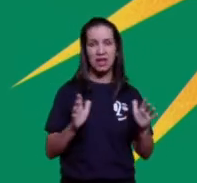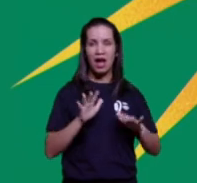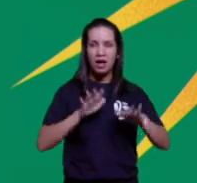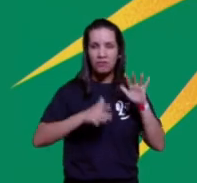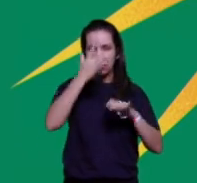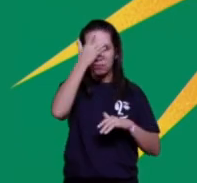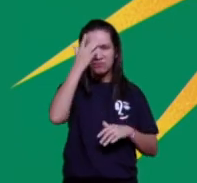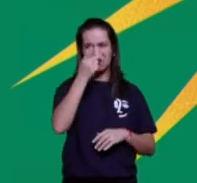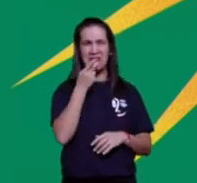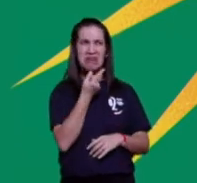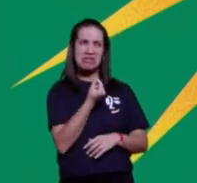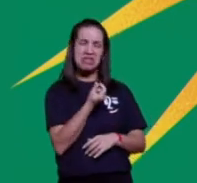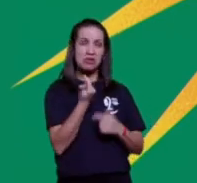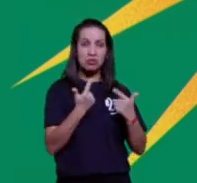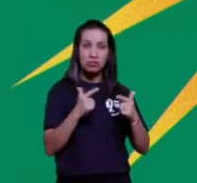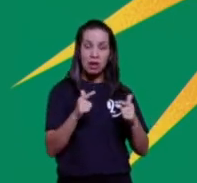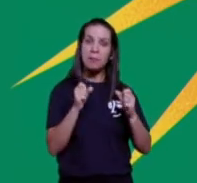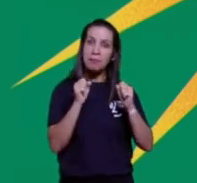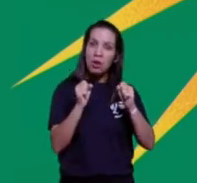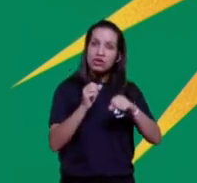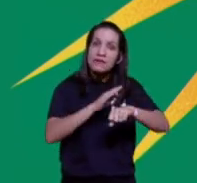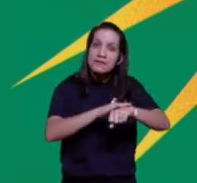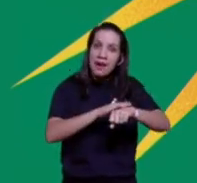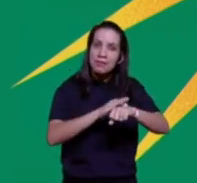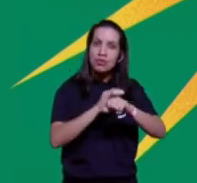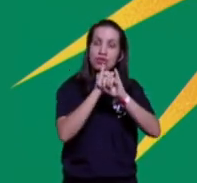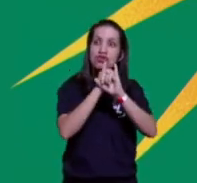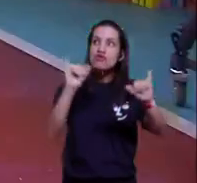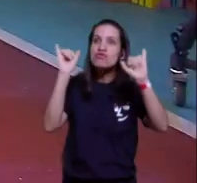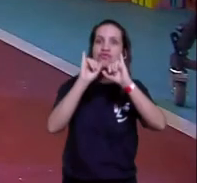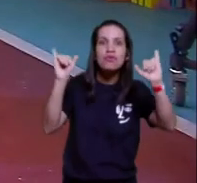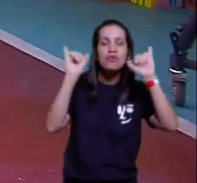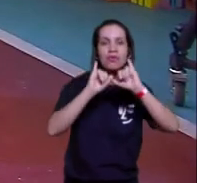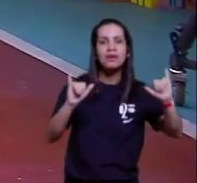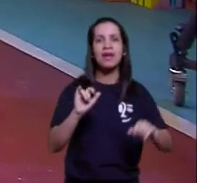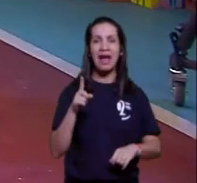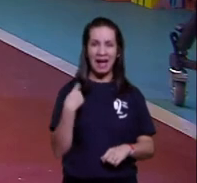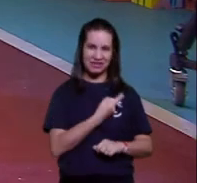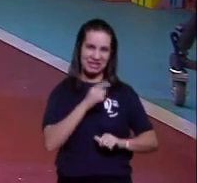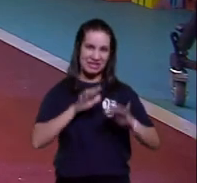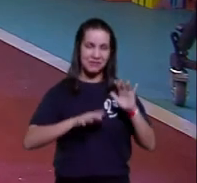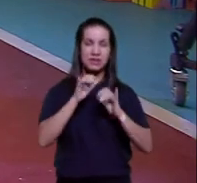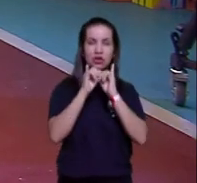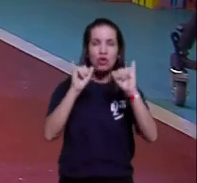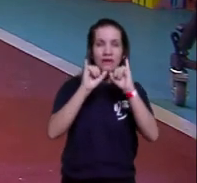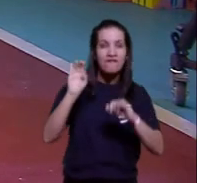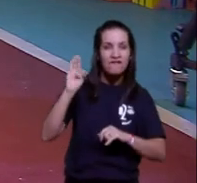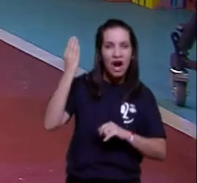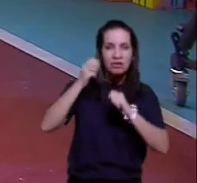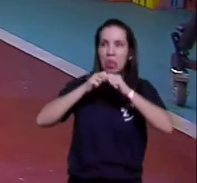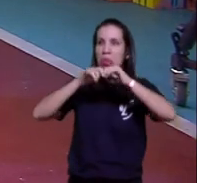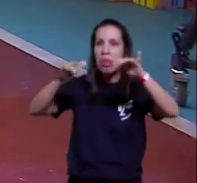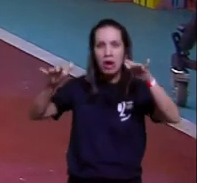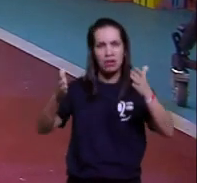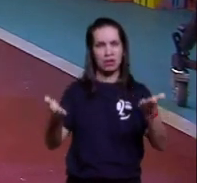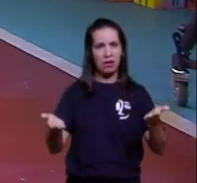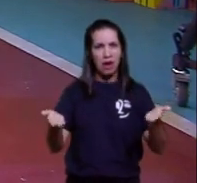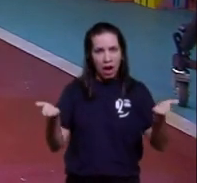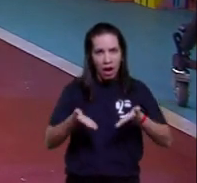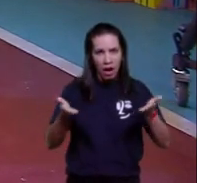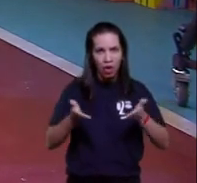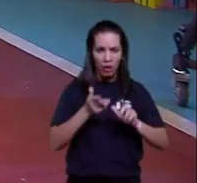dinheiro para doar. Então, doe seu tempo, divulgue. A gente não passa tanta fake news, então vamos passar umas news aí. Divulgue